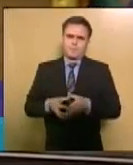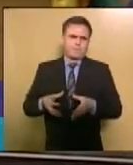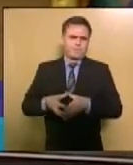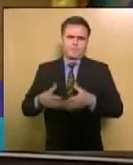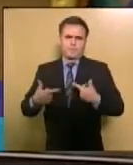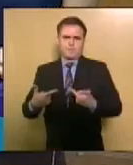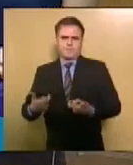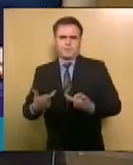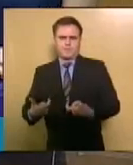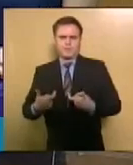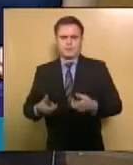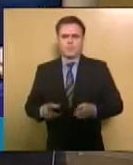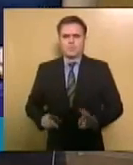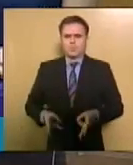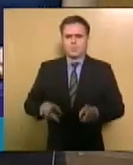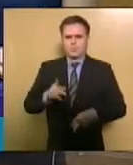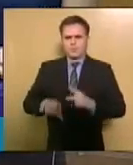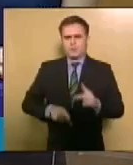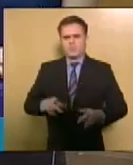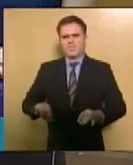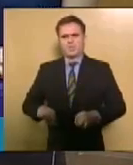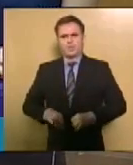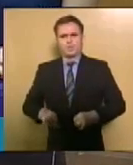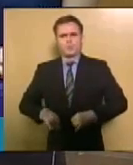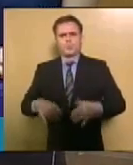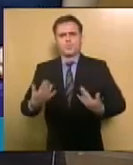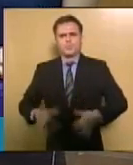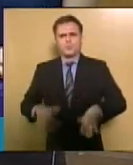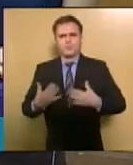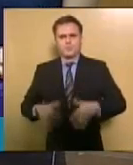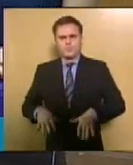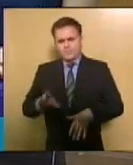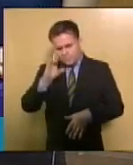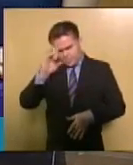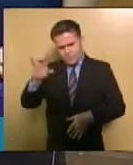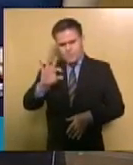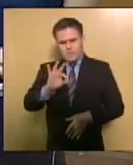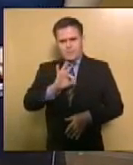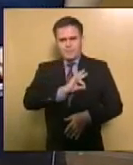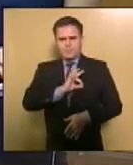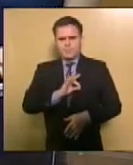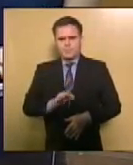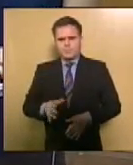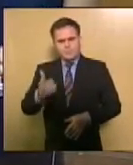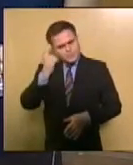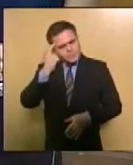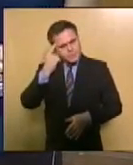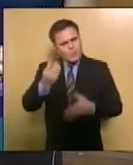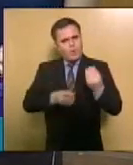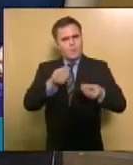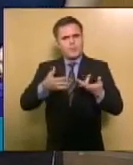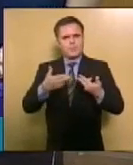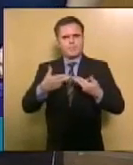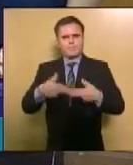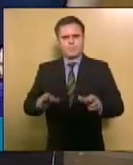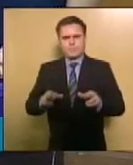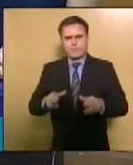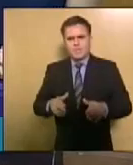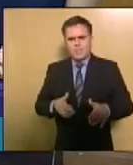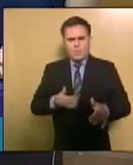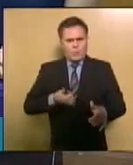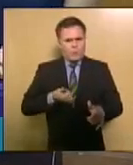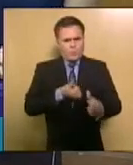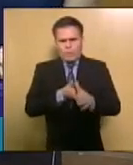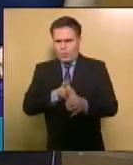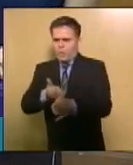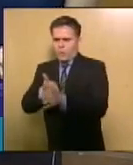degladiando a população com medo e o chefe da polícia do Estado Ele pensou seguinte como é que a gente vai dar jeito mesmo que a gente corra atrás de todo mundo aqui a